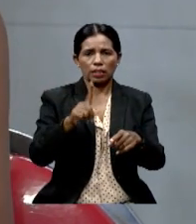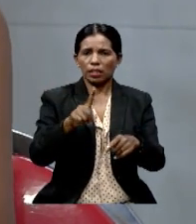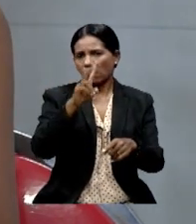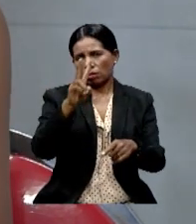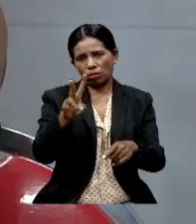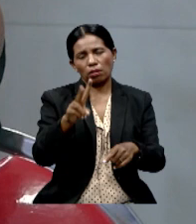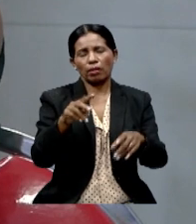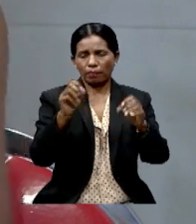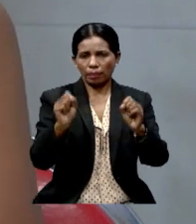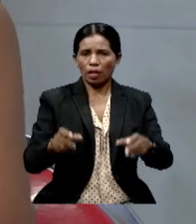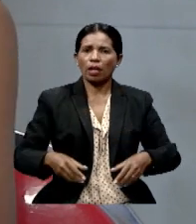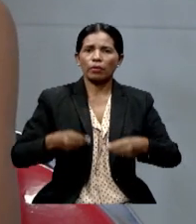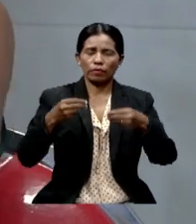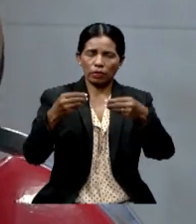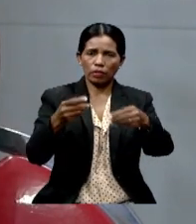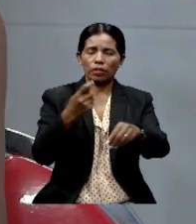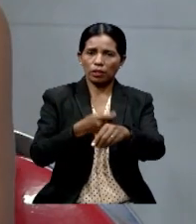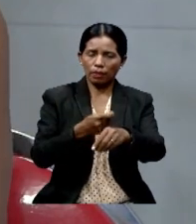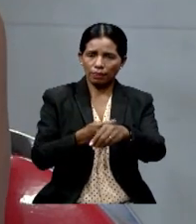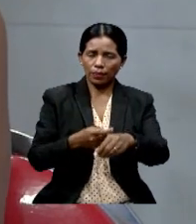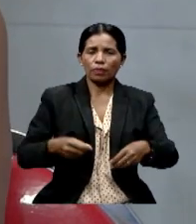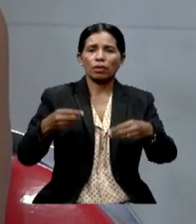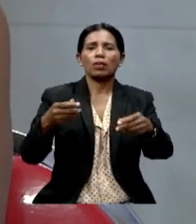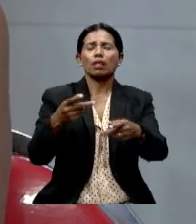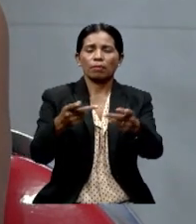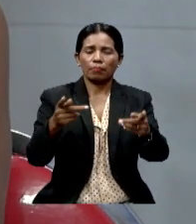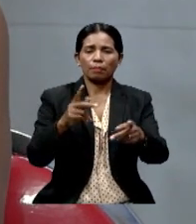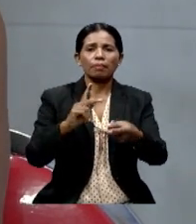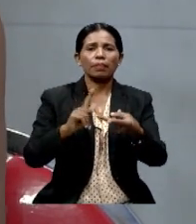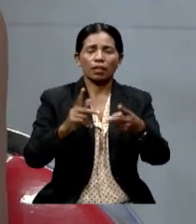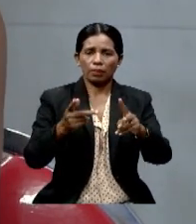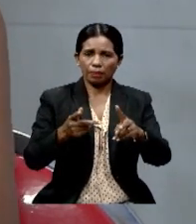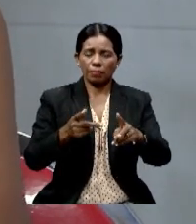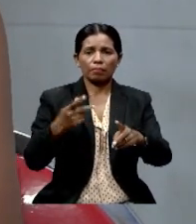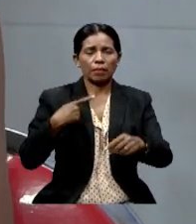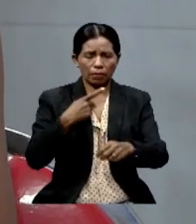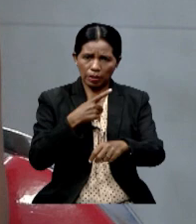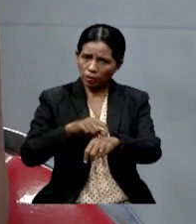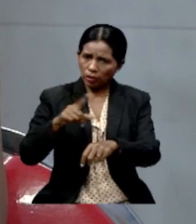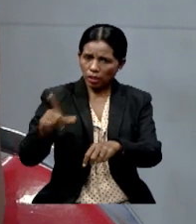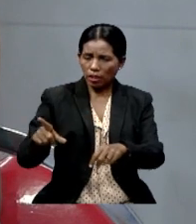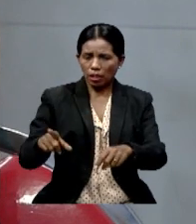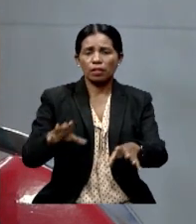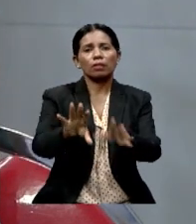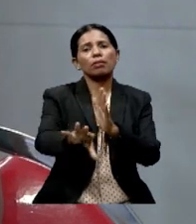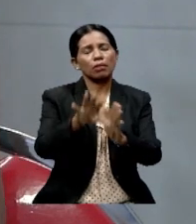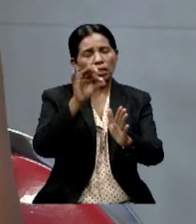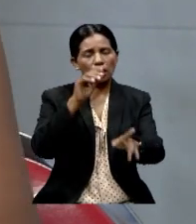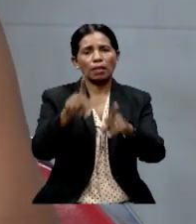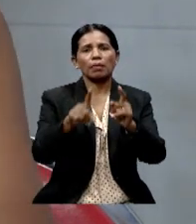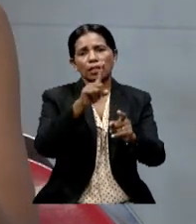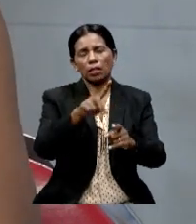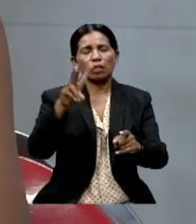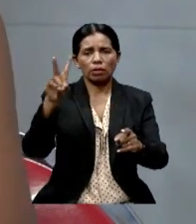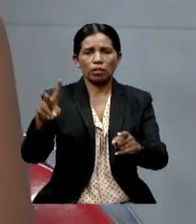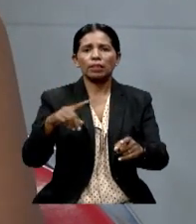bele fo tempo ba iha fo biban ba iha parlamento nasional atu bele hili husi entre liu ida e liu MI da ne ida